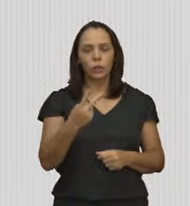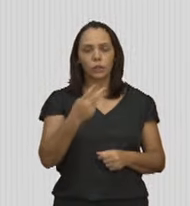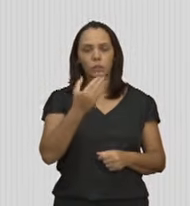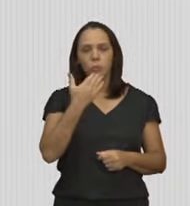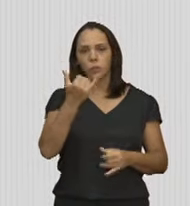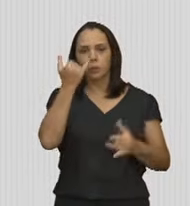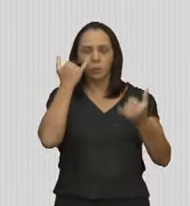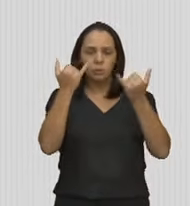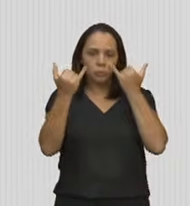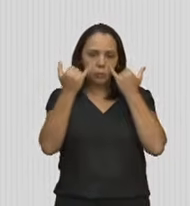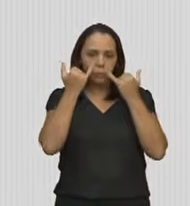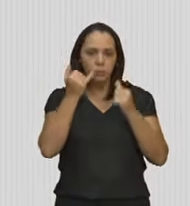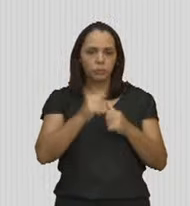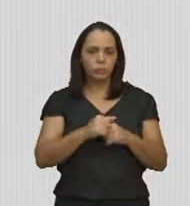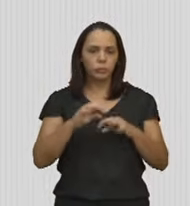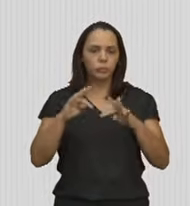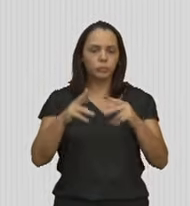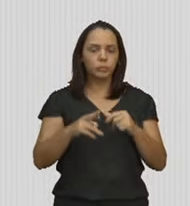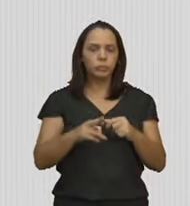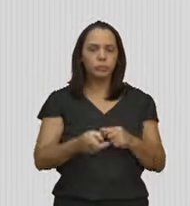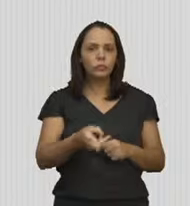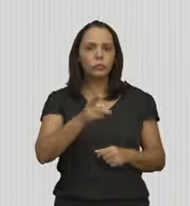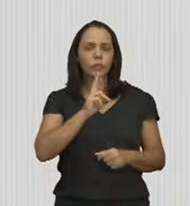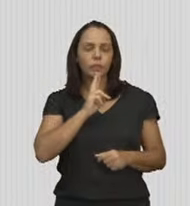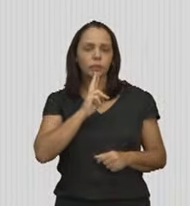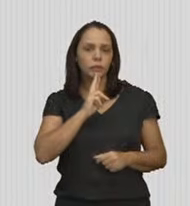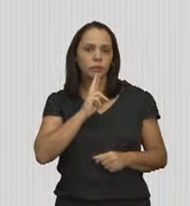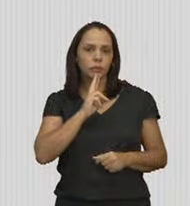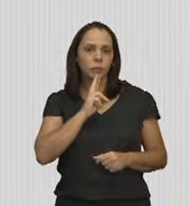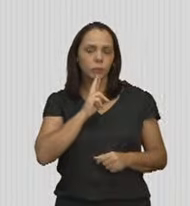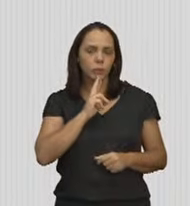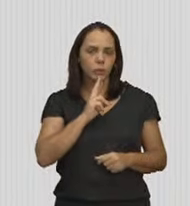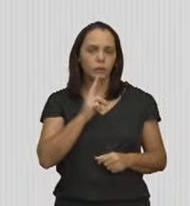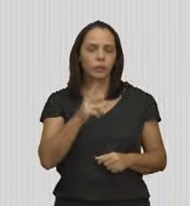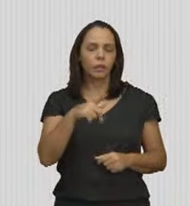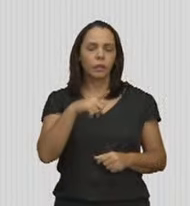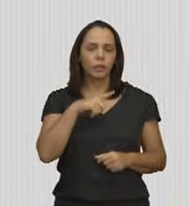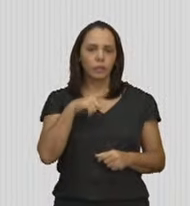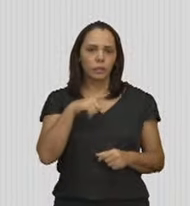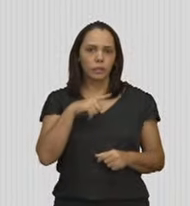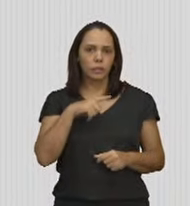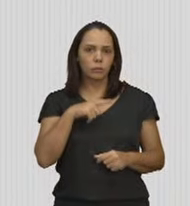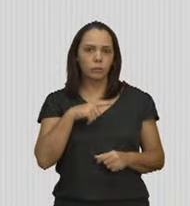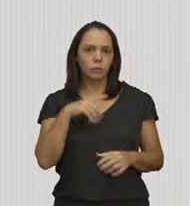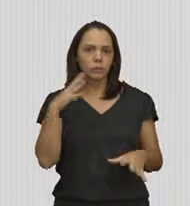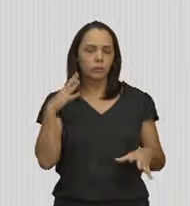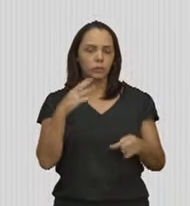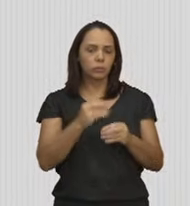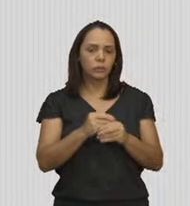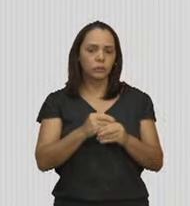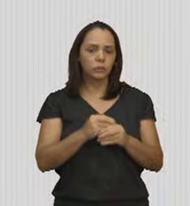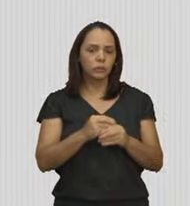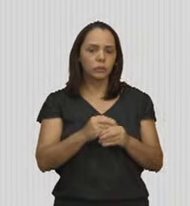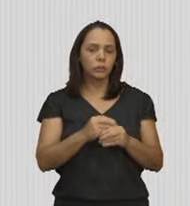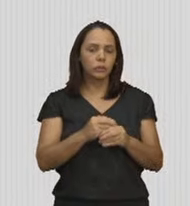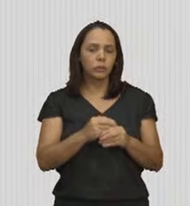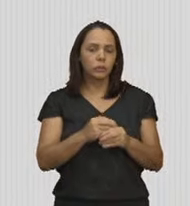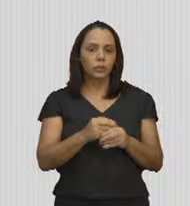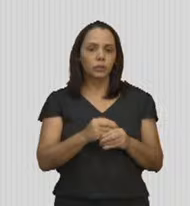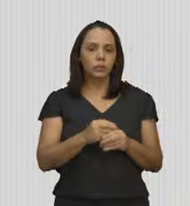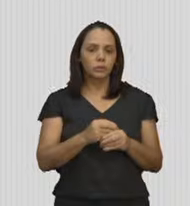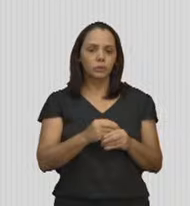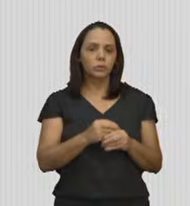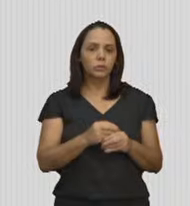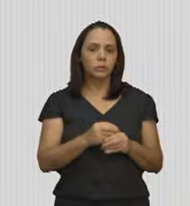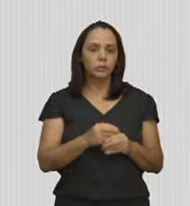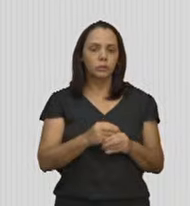trazidas por meio de questionamentos, né, respostas aos questionamentos do pedido de informação, eles são compilados, traduzidos ali